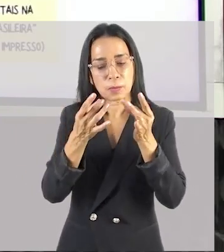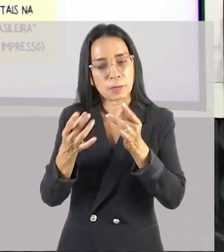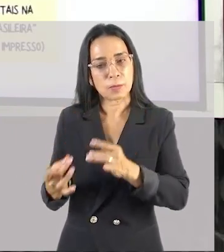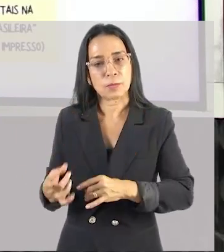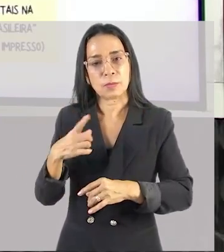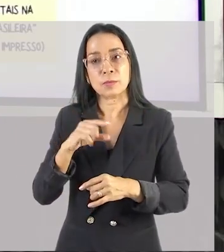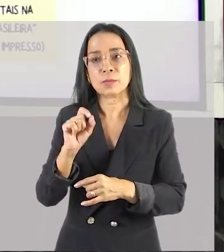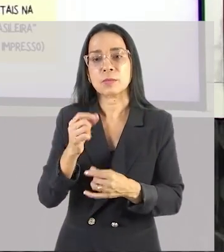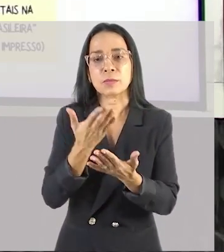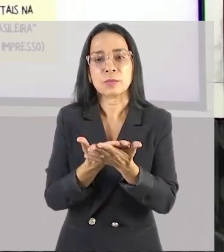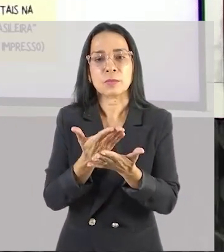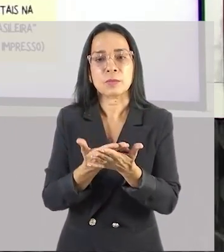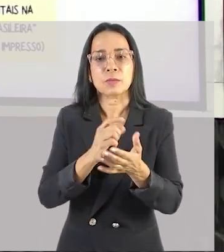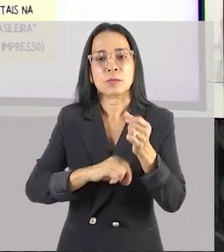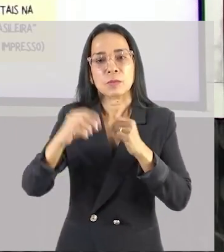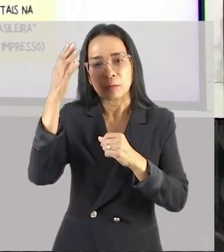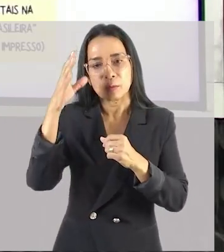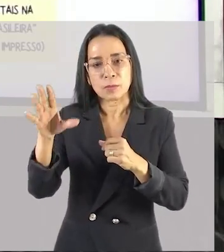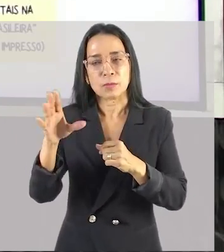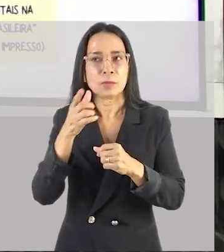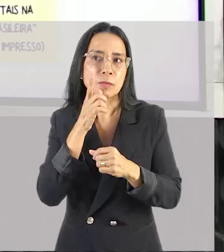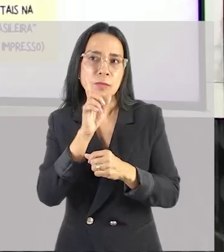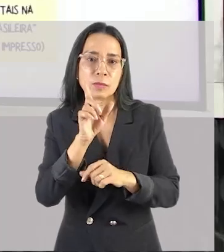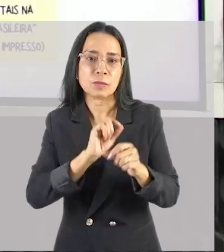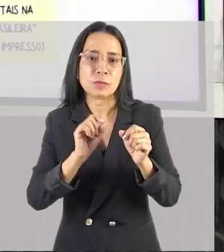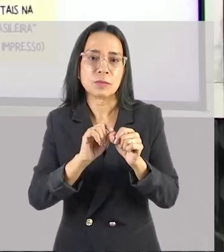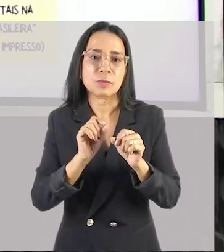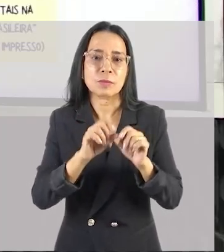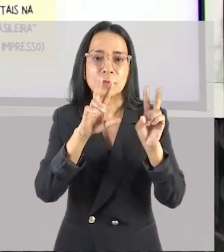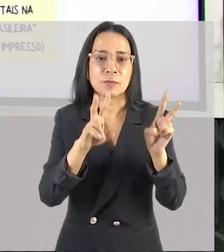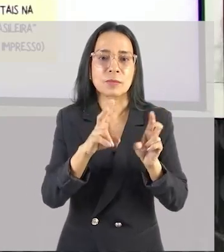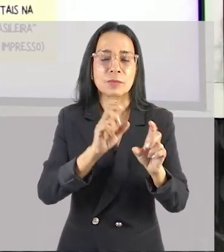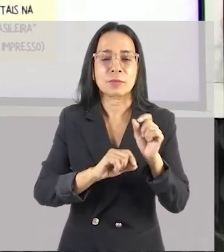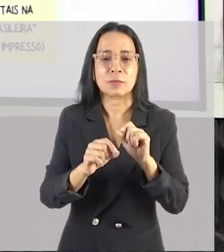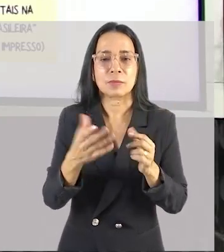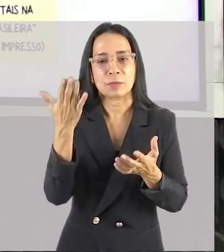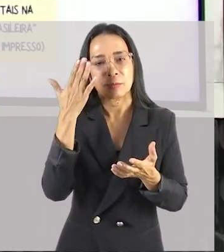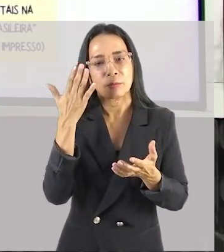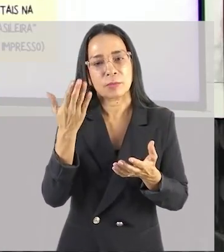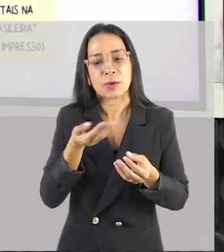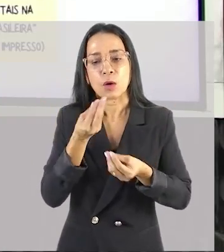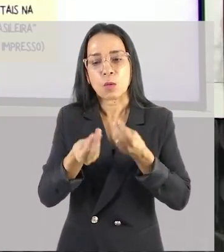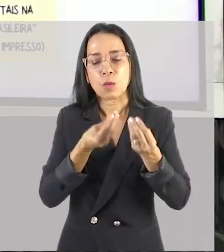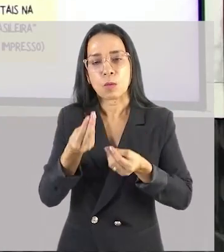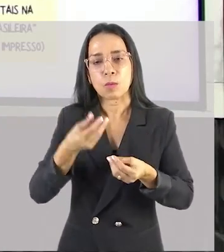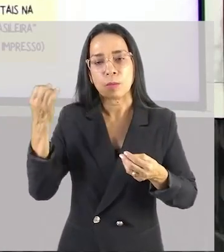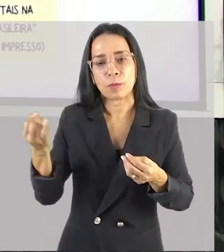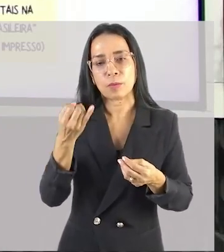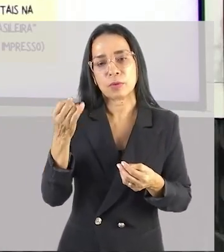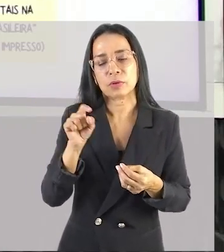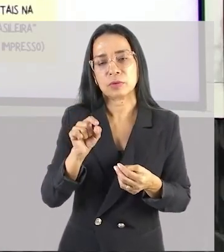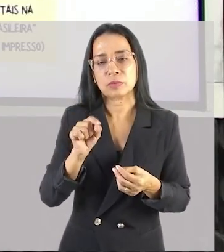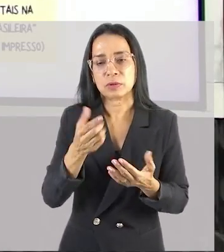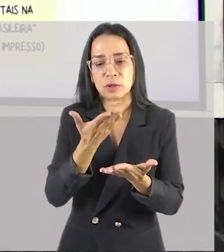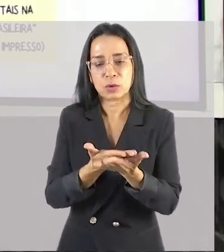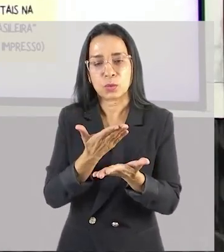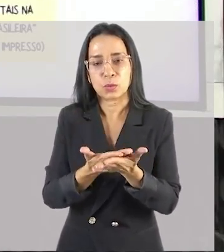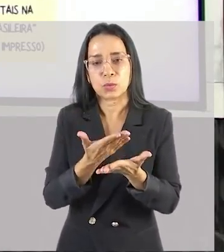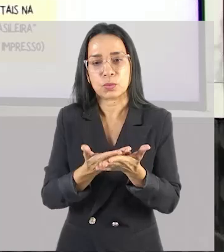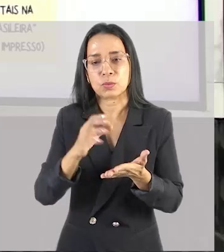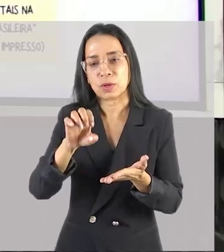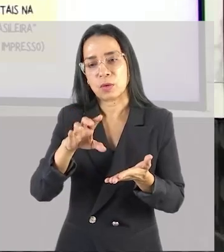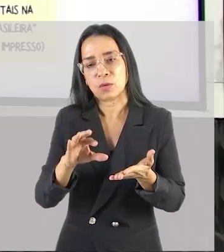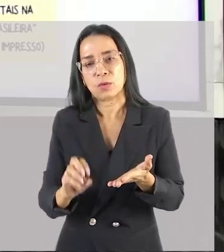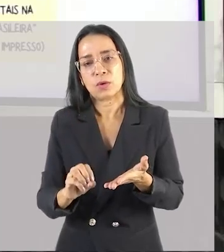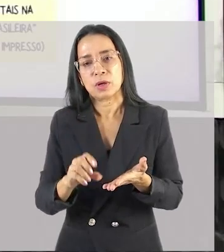detalhe, quem tinha estudado sobre cultura conseguiria fazer esse tema. Entendeu? Olha como a importância de você estudar o